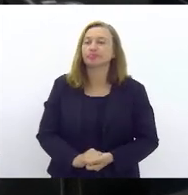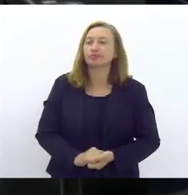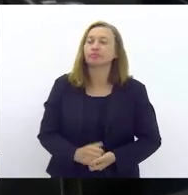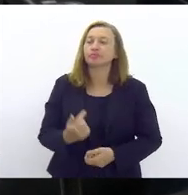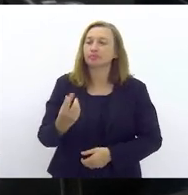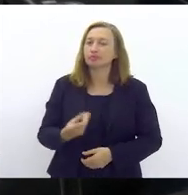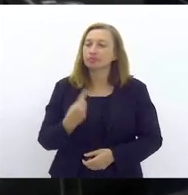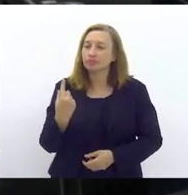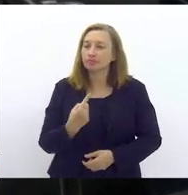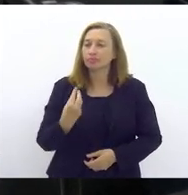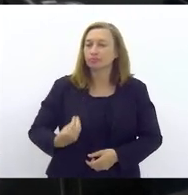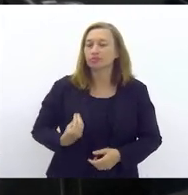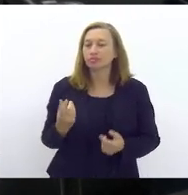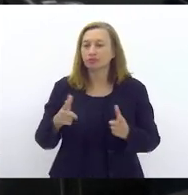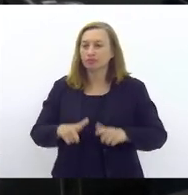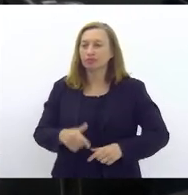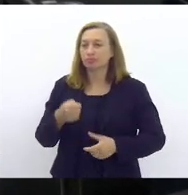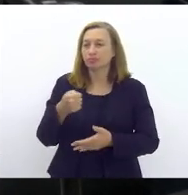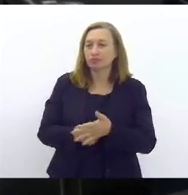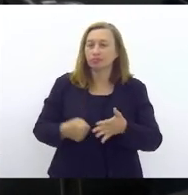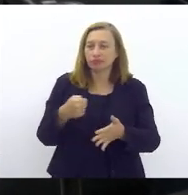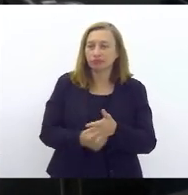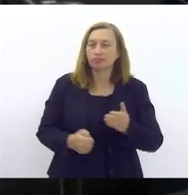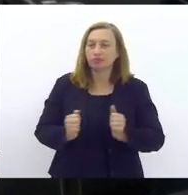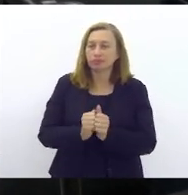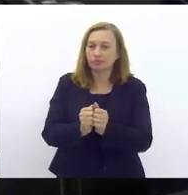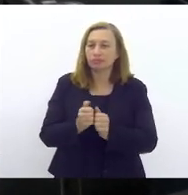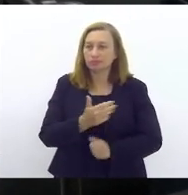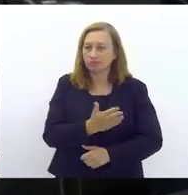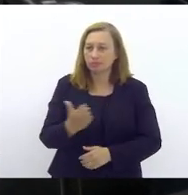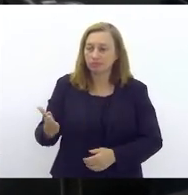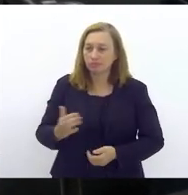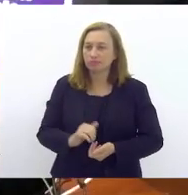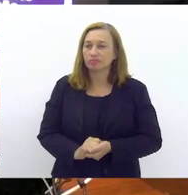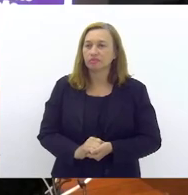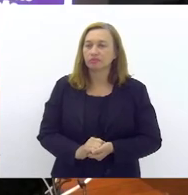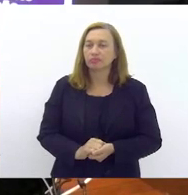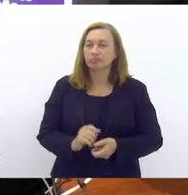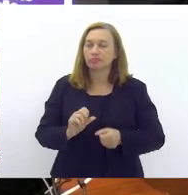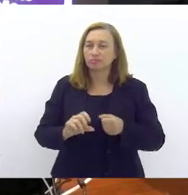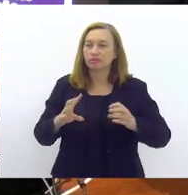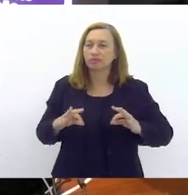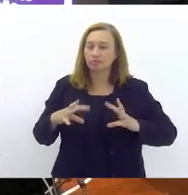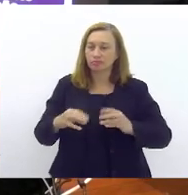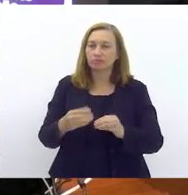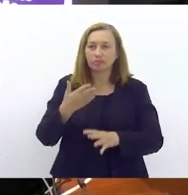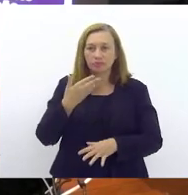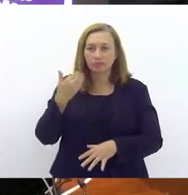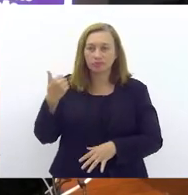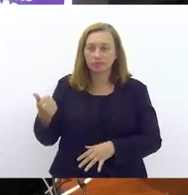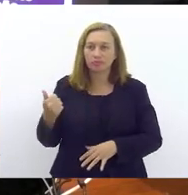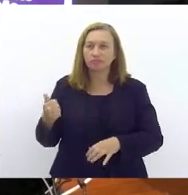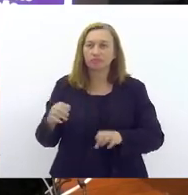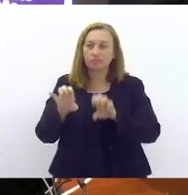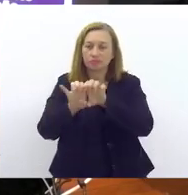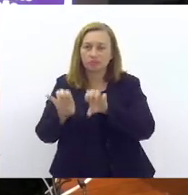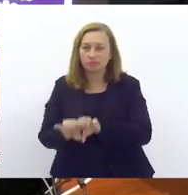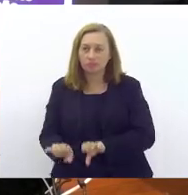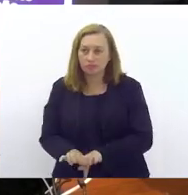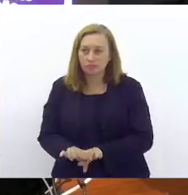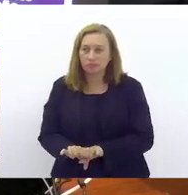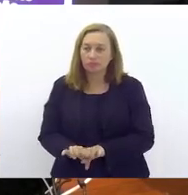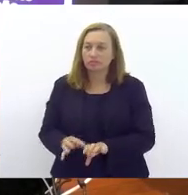aqui nessa luta com vocês, fazendo o que for possível para melhorar as estruturas e as